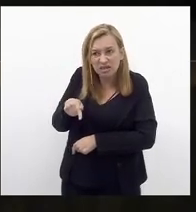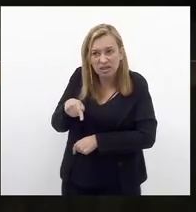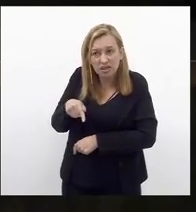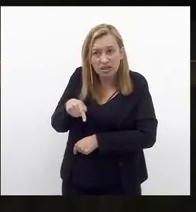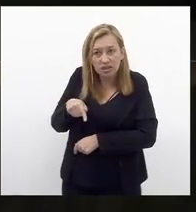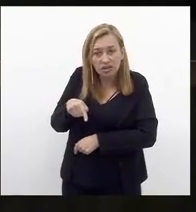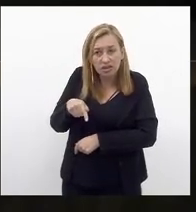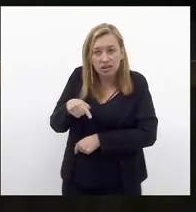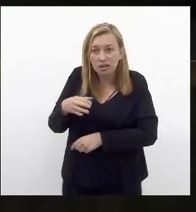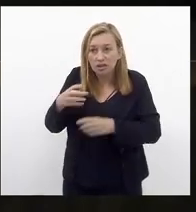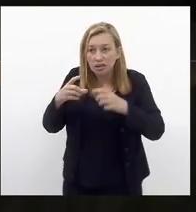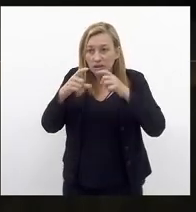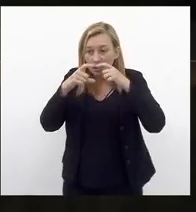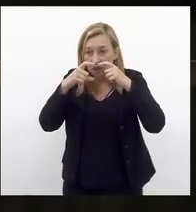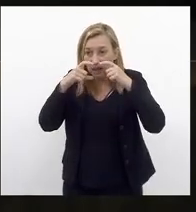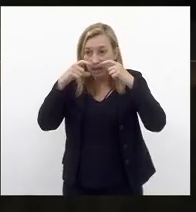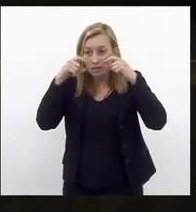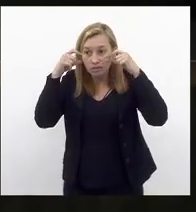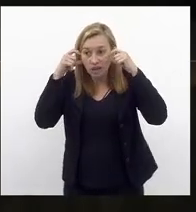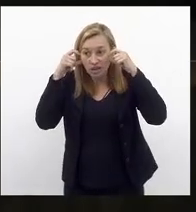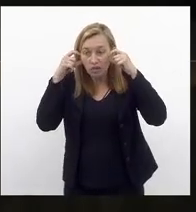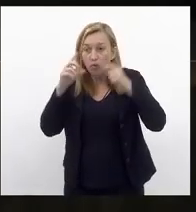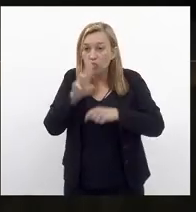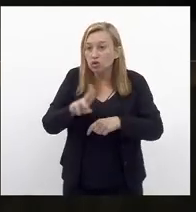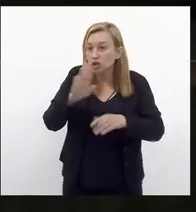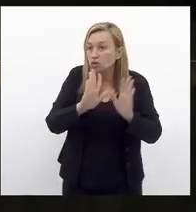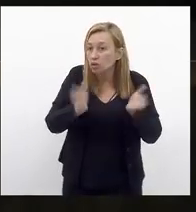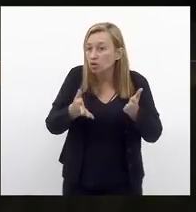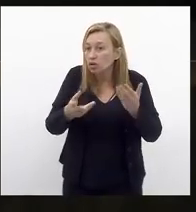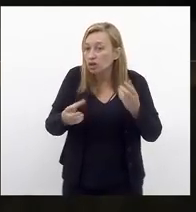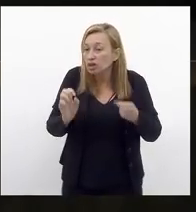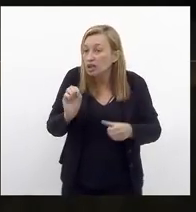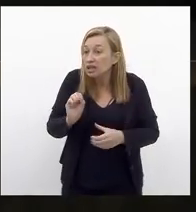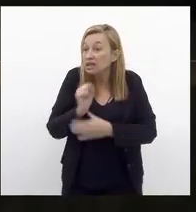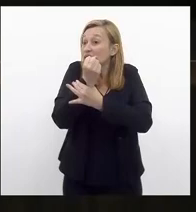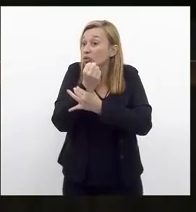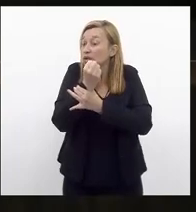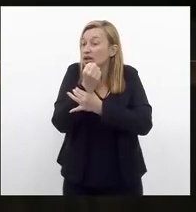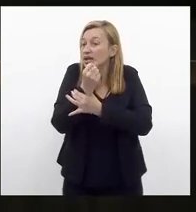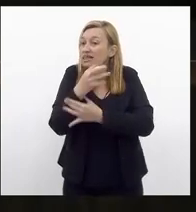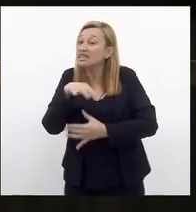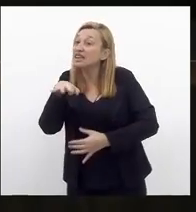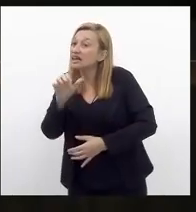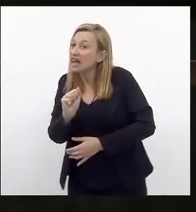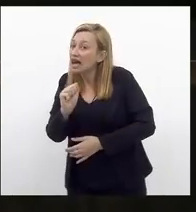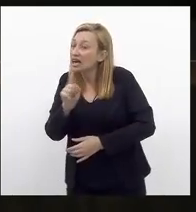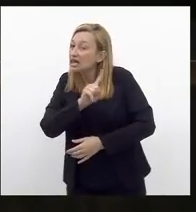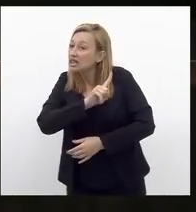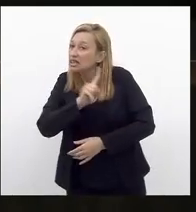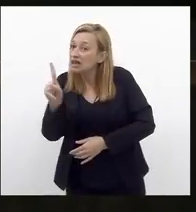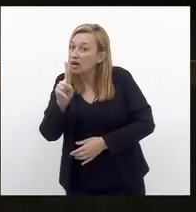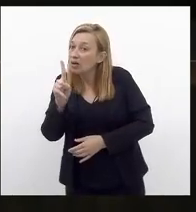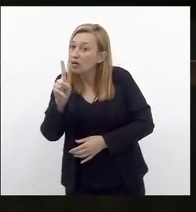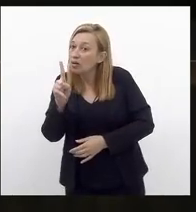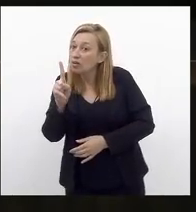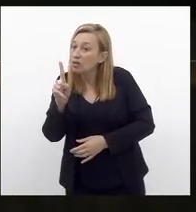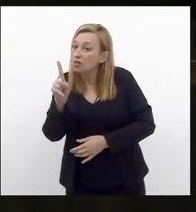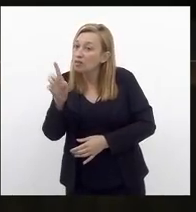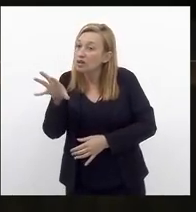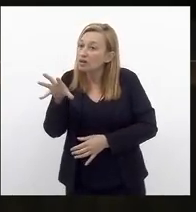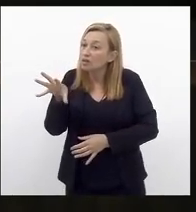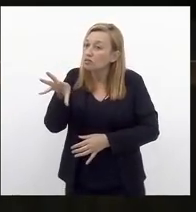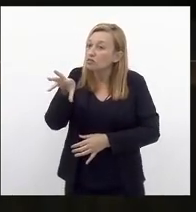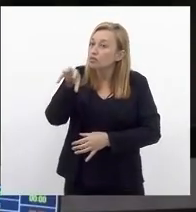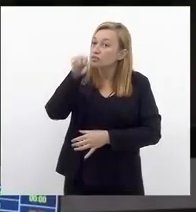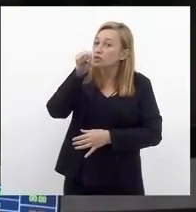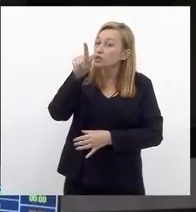e as máscaras que estão estamos usando hoje são proteção sanitária e não são para amenizar o cheiro do gás